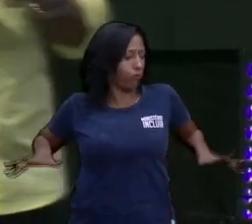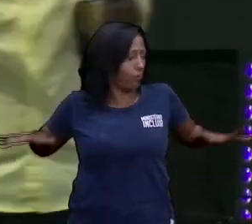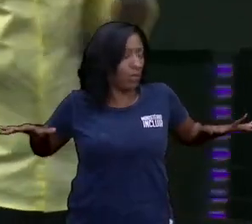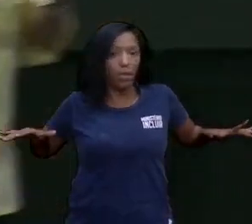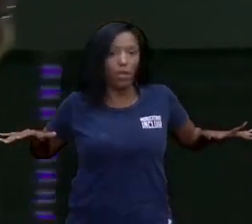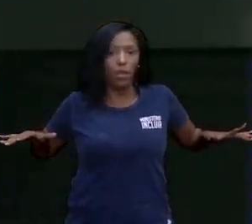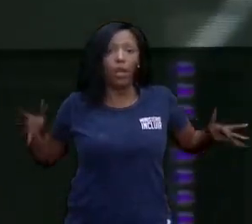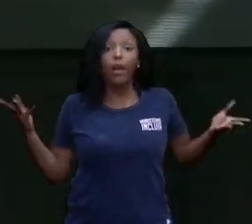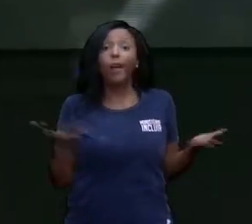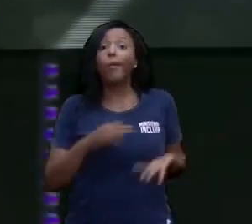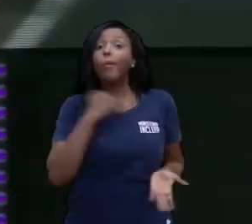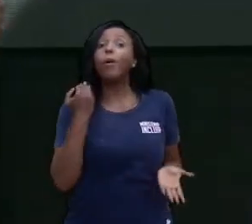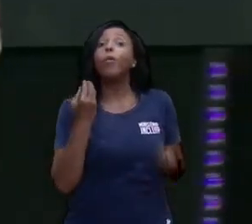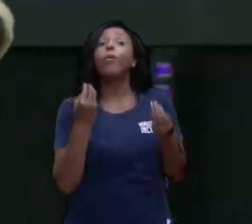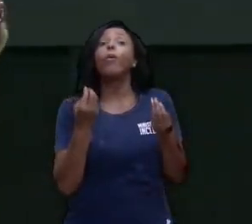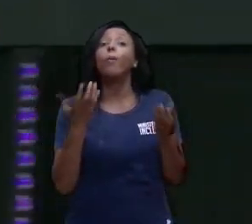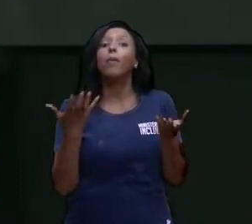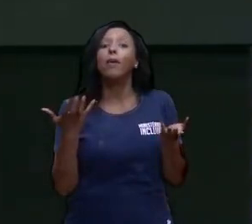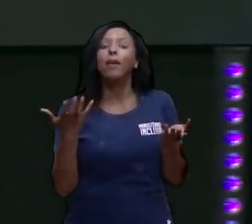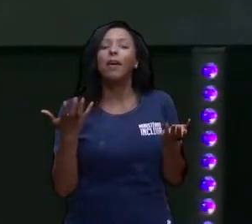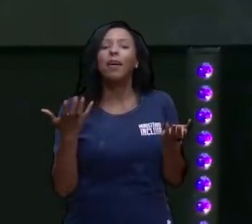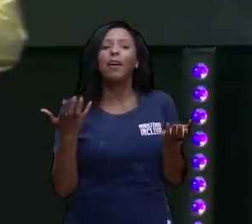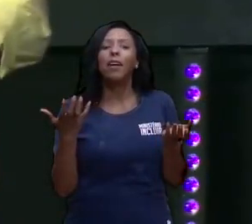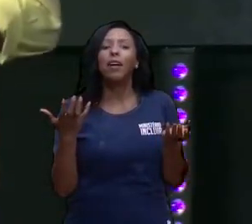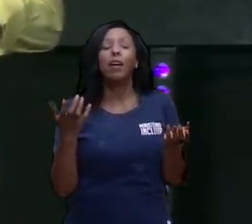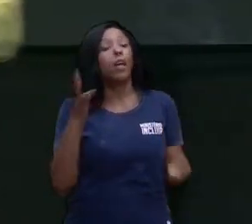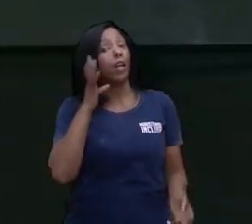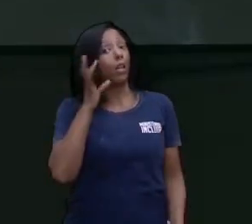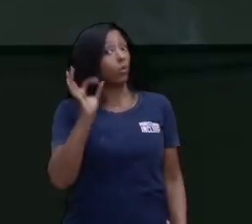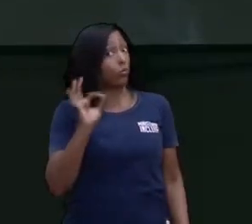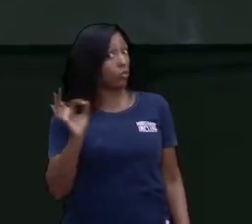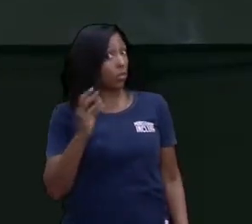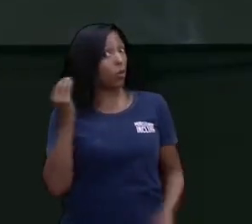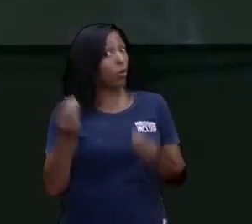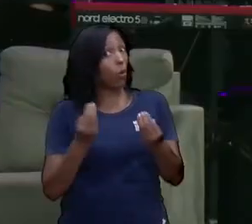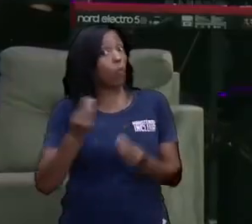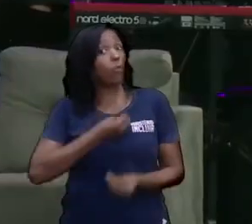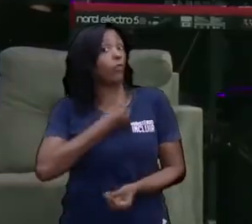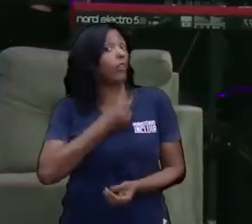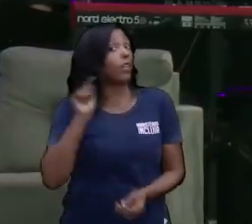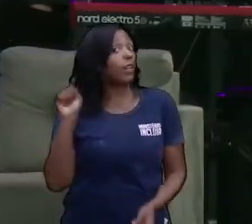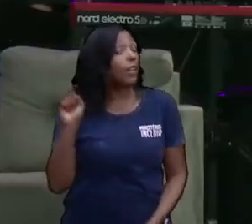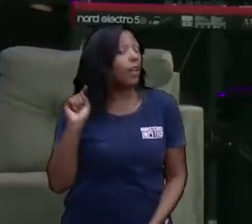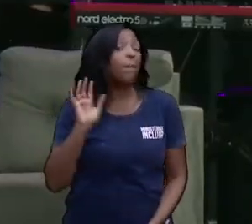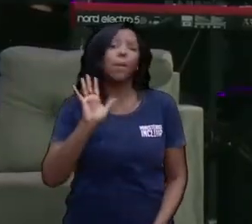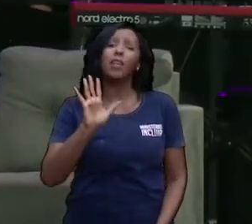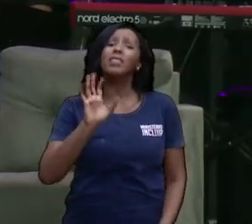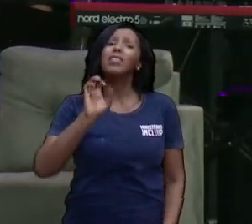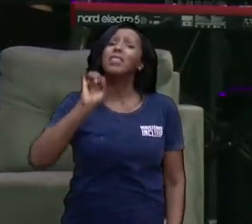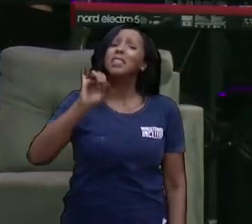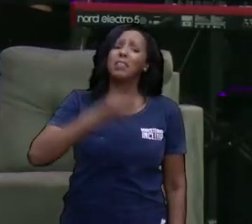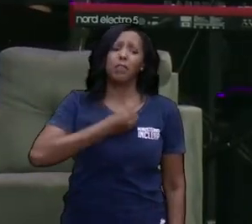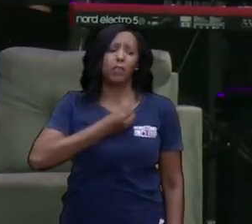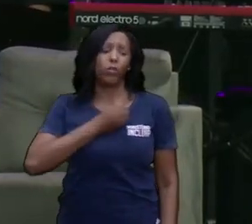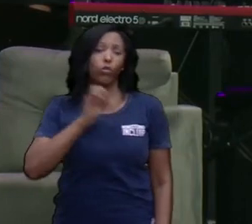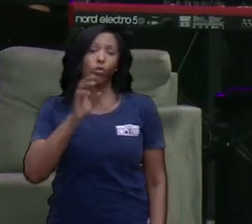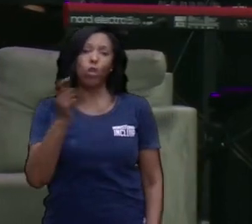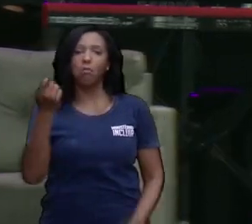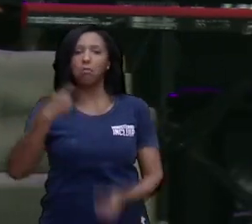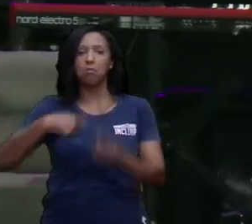não e eu não sei como Ele viveu eu não sei não tô jogando ele não mas se ele viveu só para os seus negócios